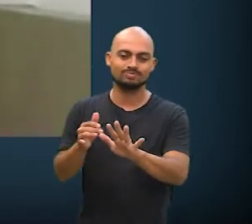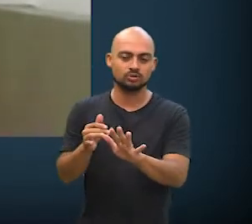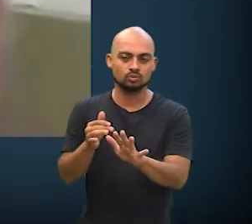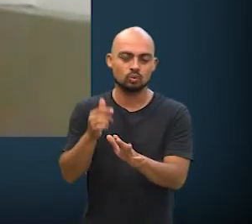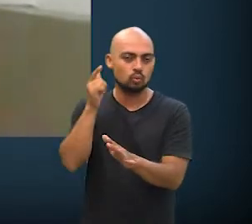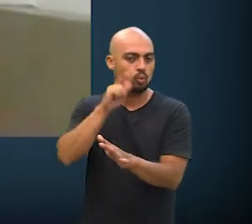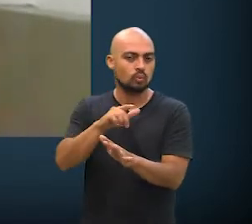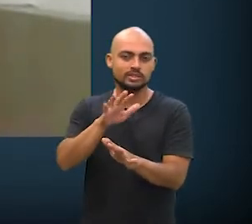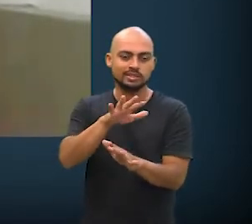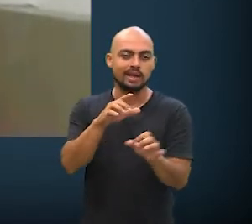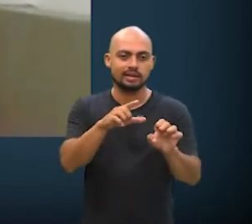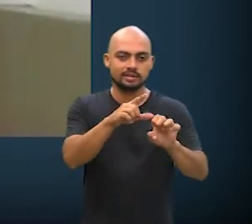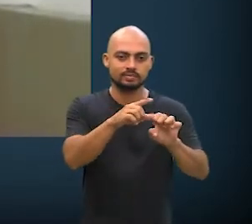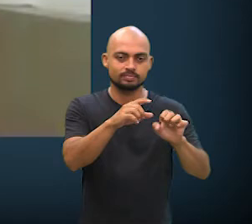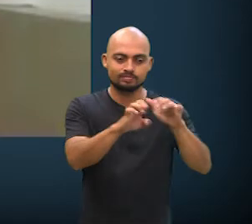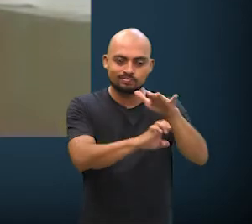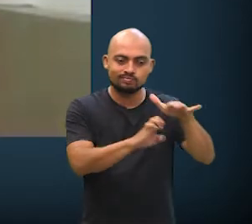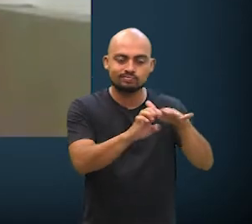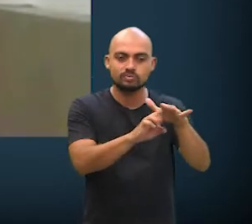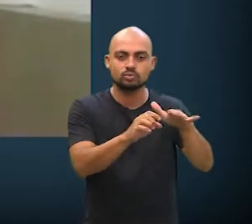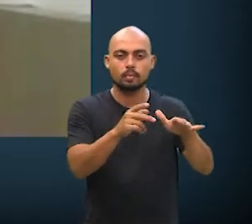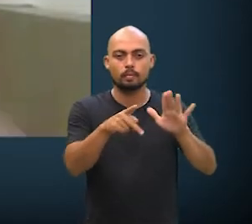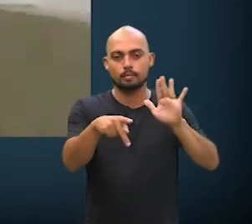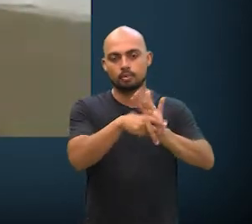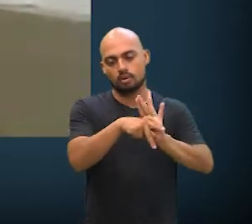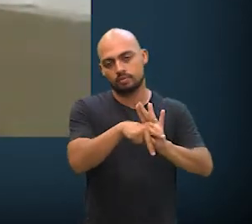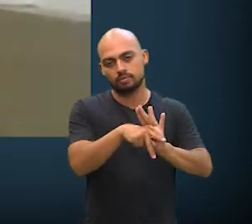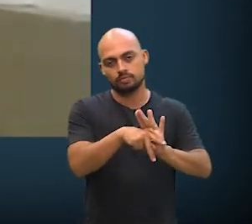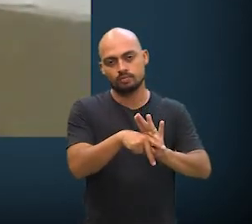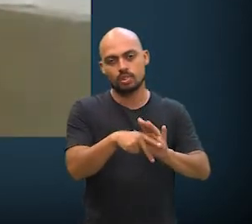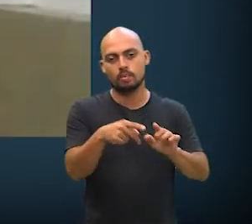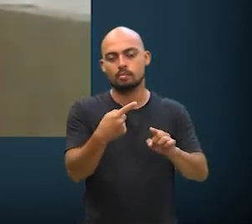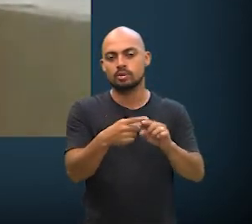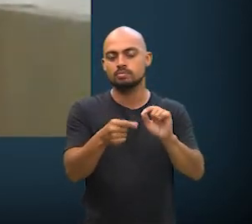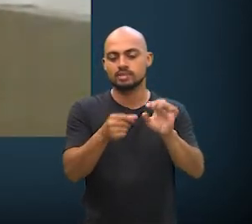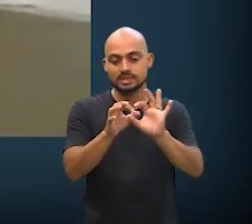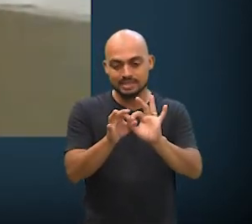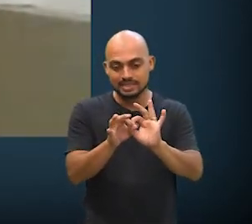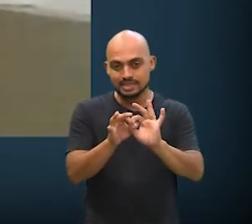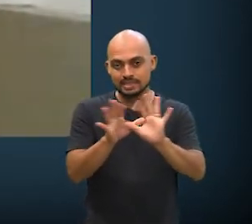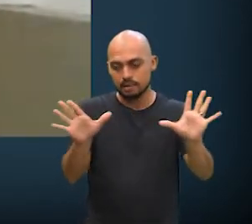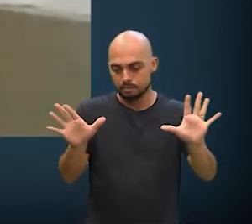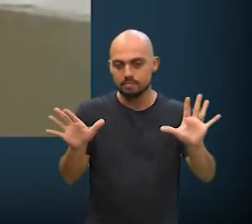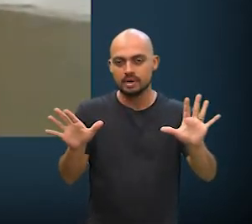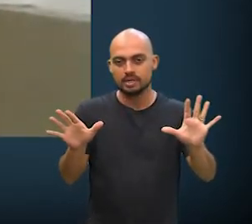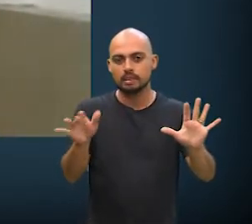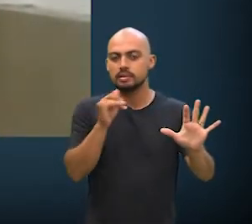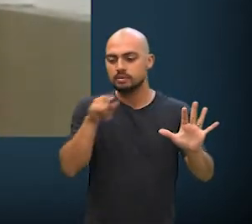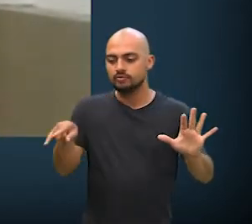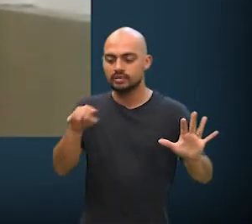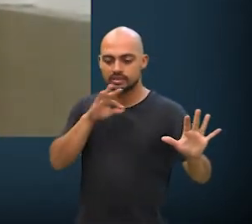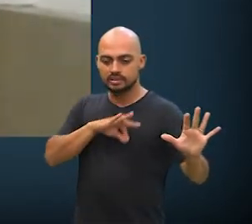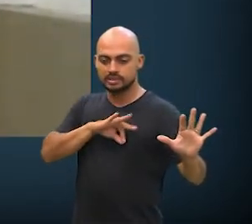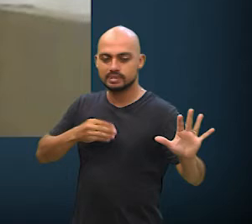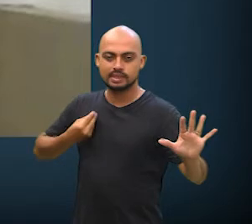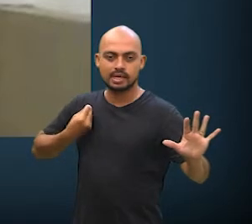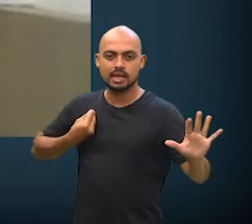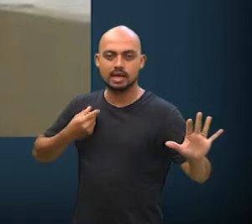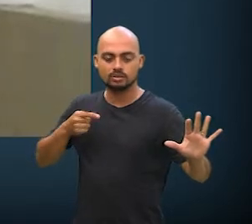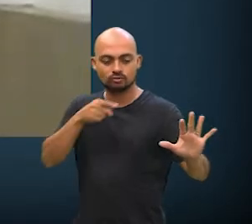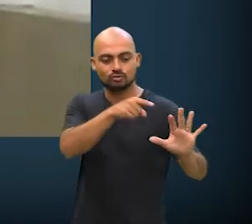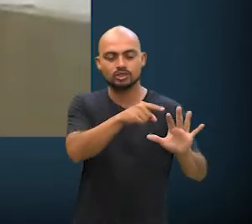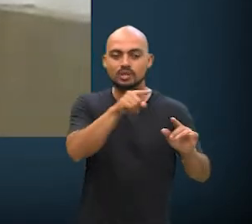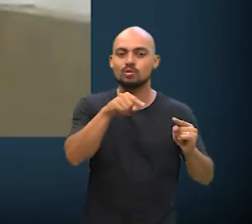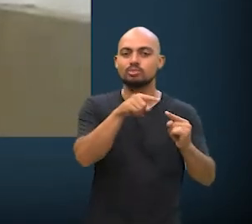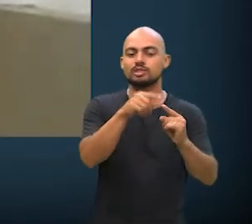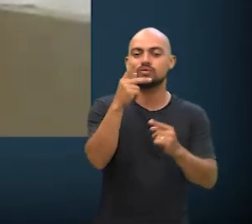importantes, porque a gente tem que começar a fazer um desmame do mundo corporativo ou da vida assalariada para o mundo que você tem que colocar.